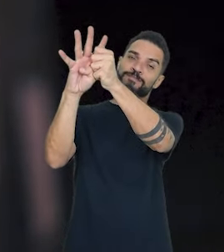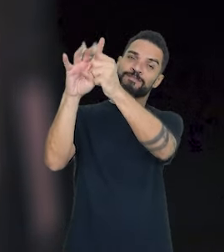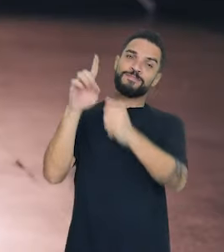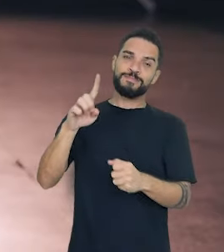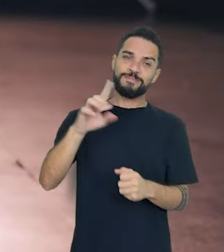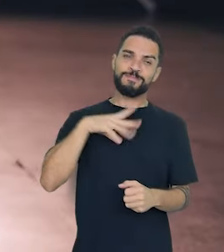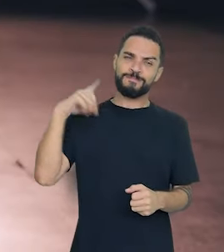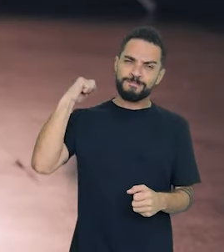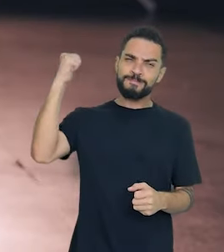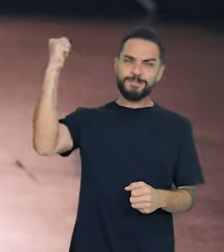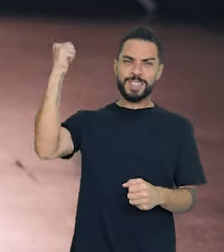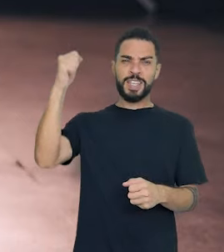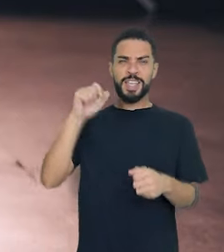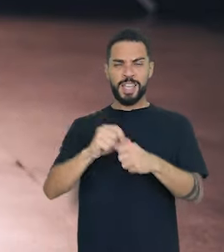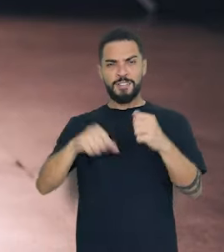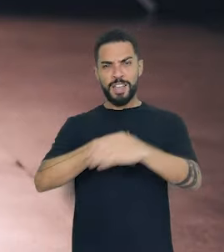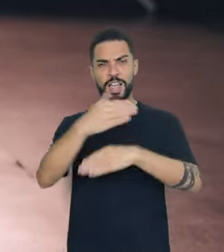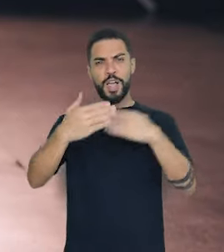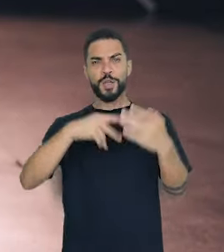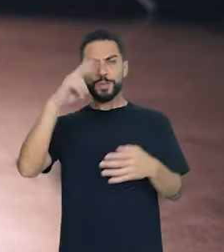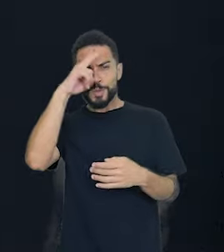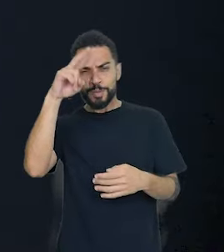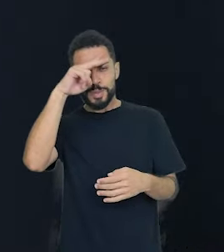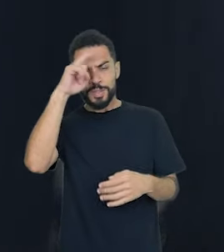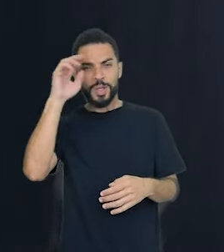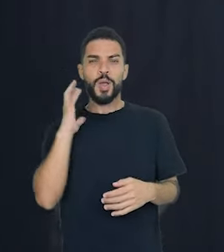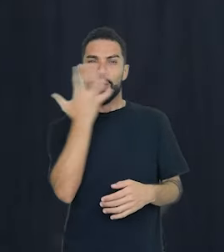que construiu toda a história no Carnaval.